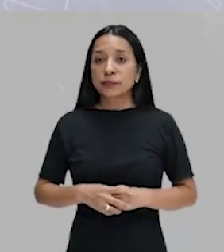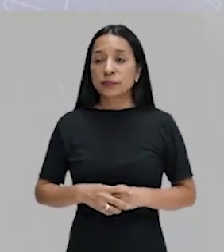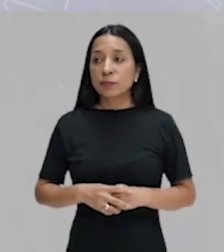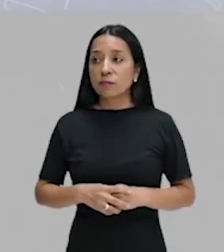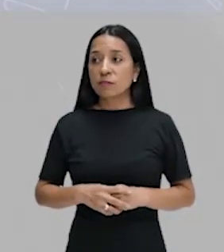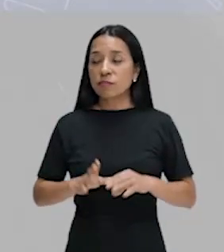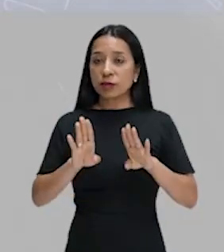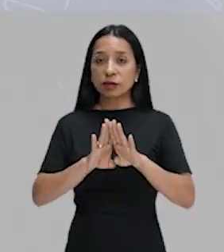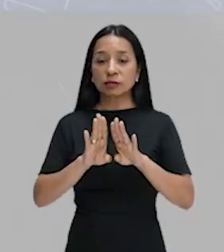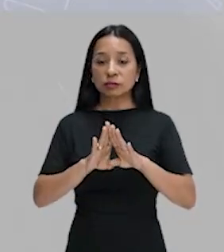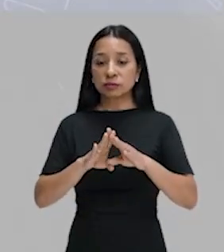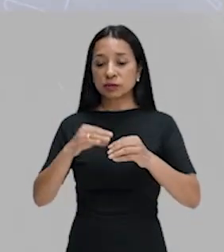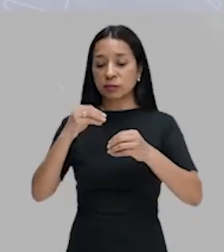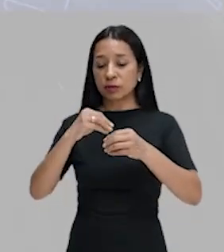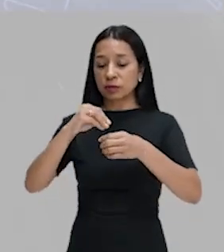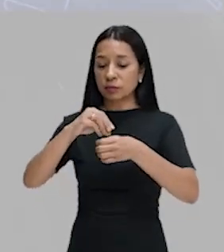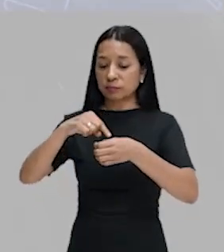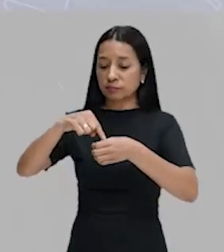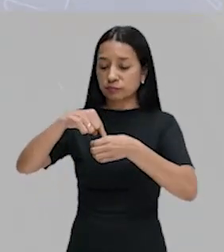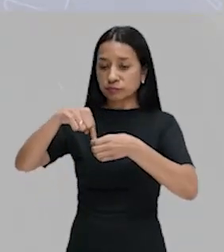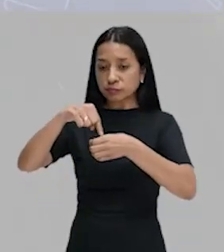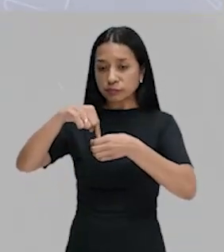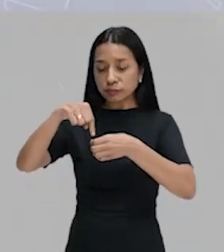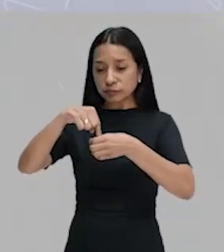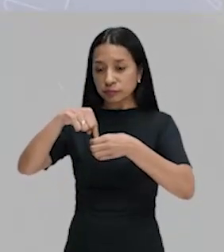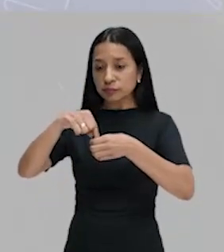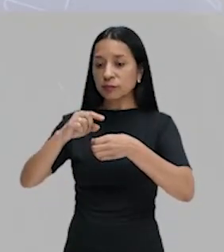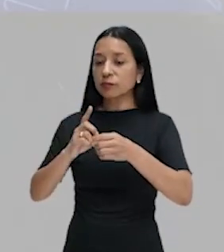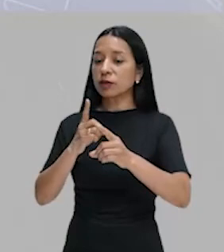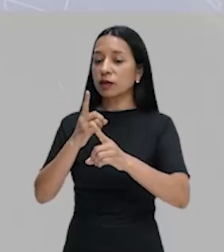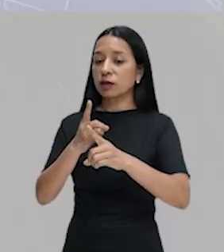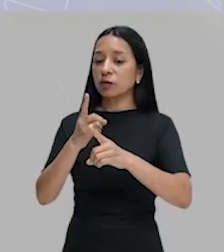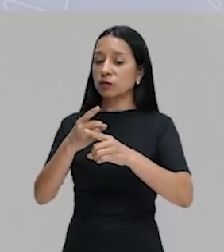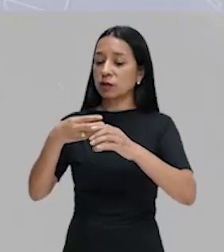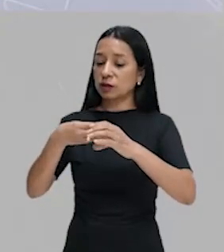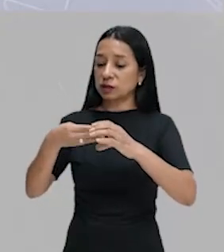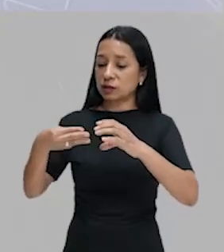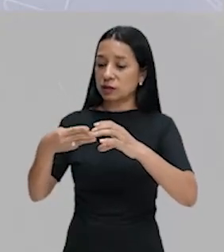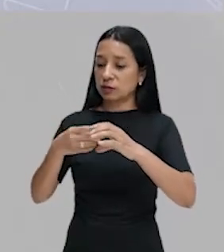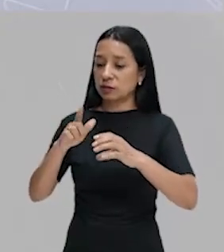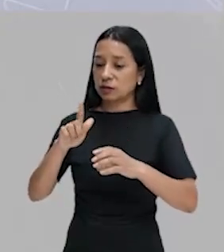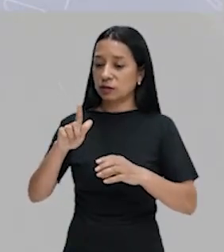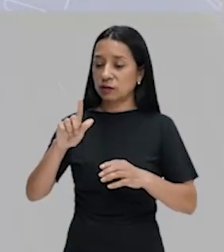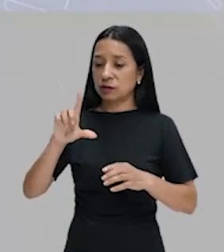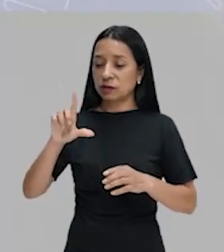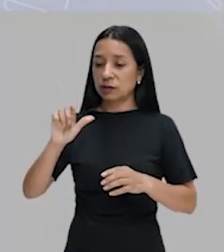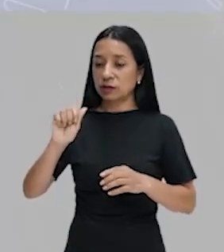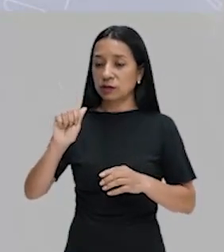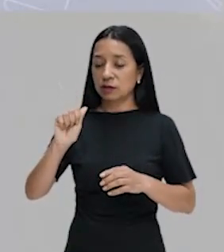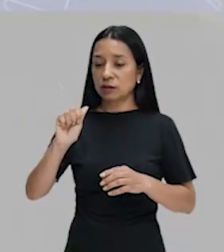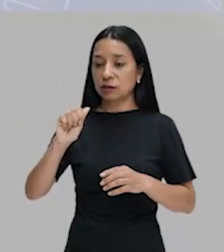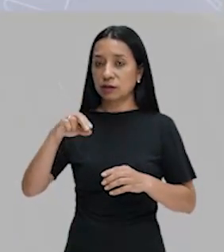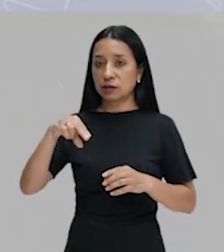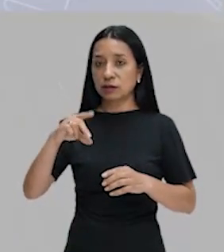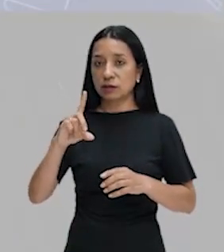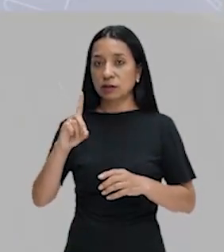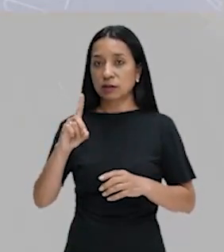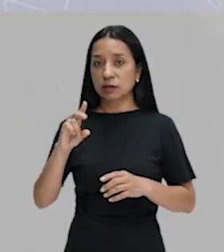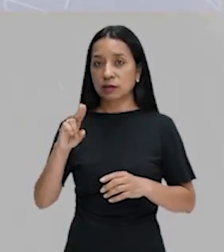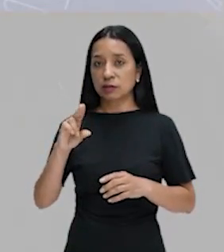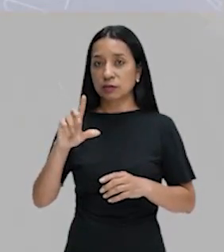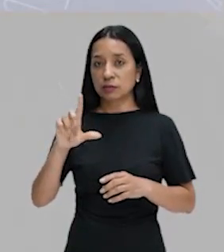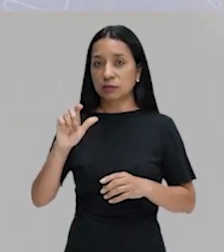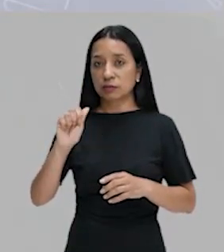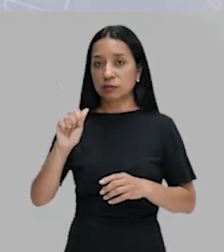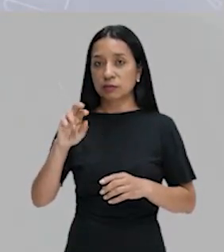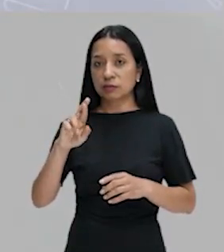Lá também nessa parede interna do celêntero nós vamos encontrar células glandulares, tá? Então a